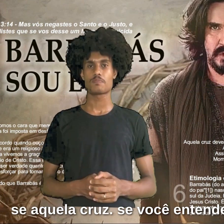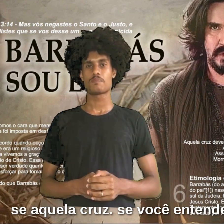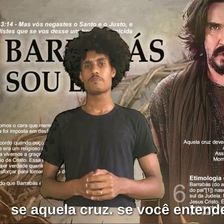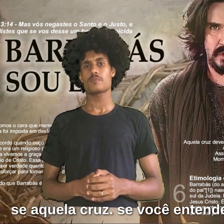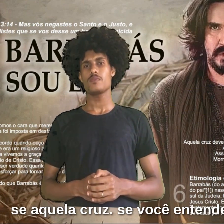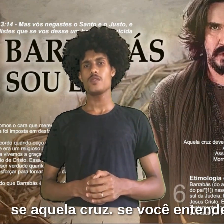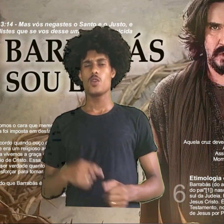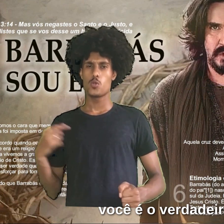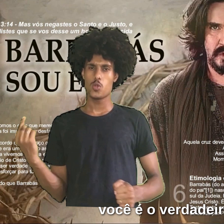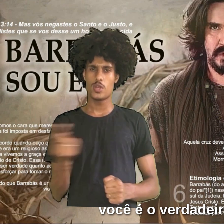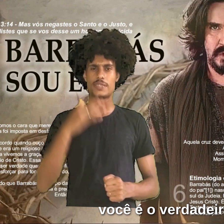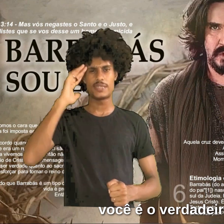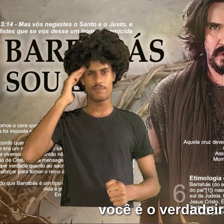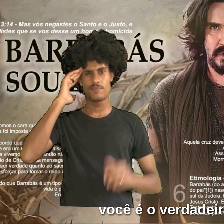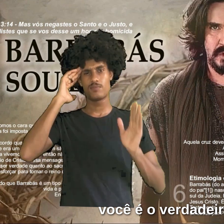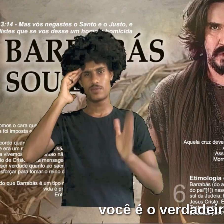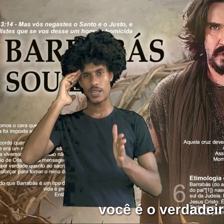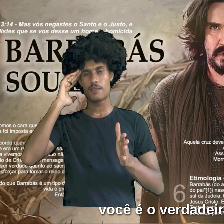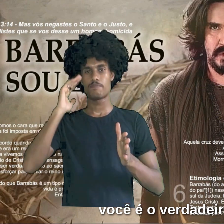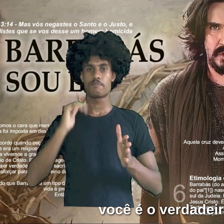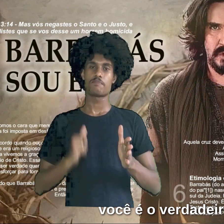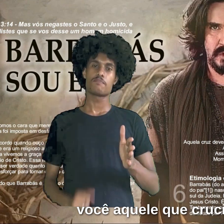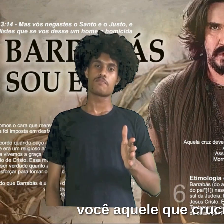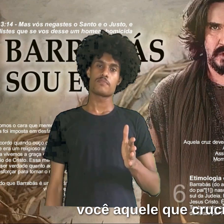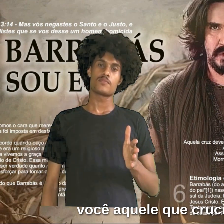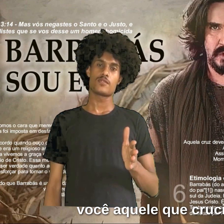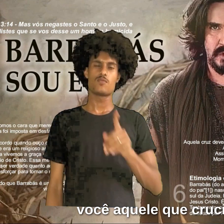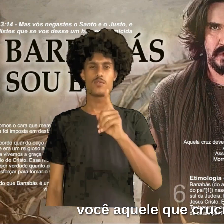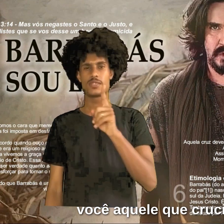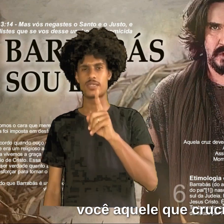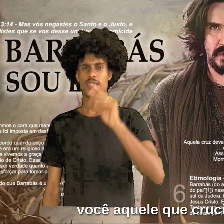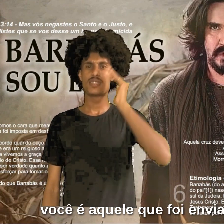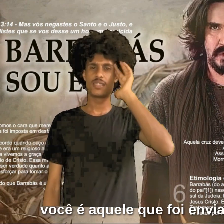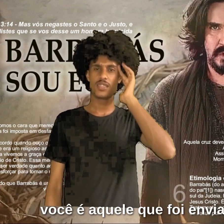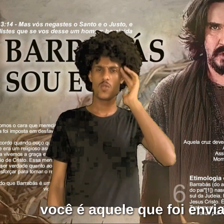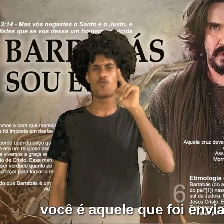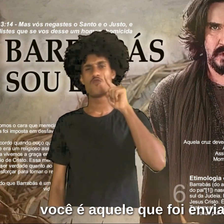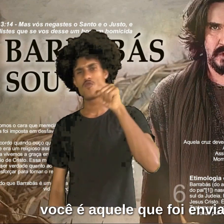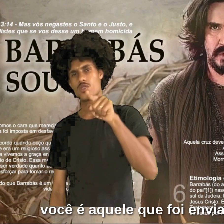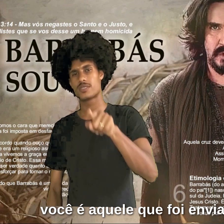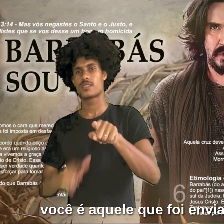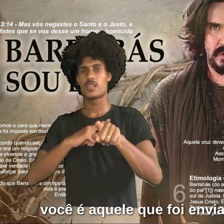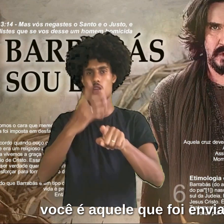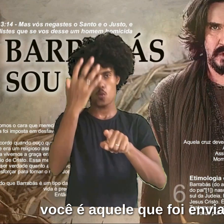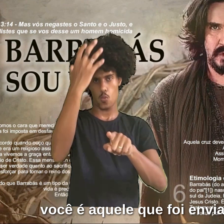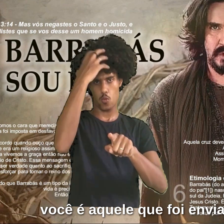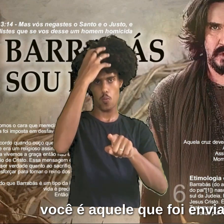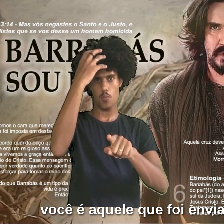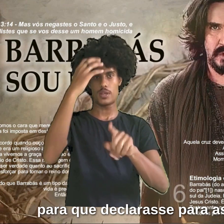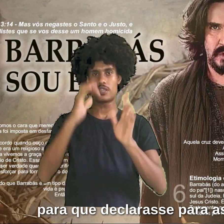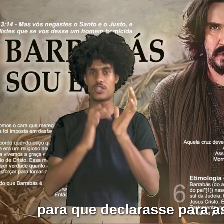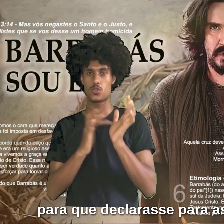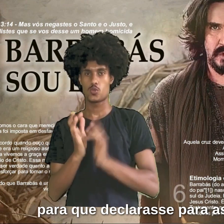que aquela cruz é sua, que você é o verdadeiro Barrabás, você é aquele que crucificou a Cristo, você é aquele que foi enviado como